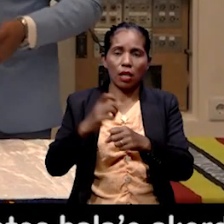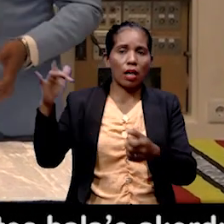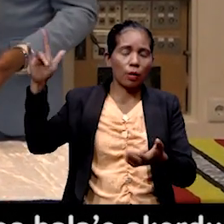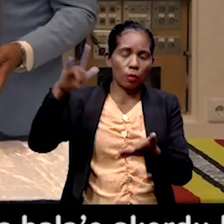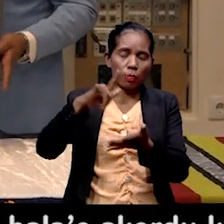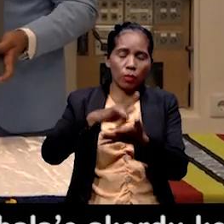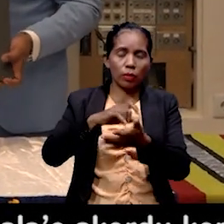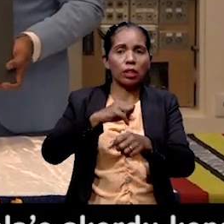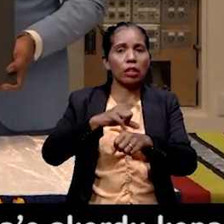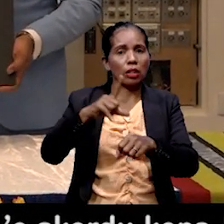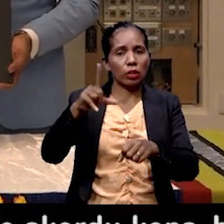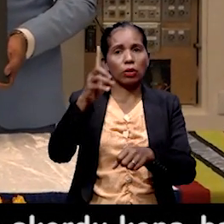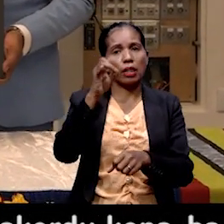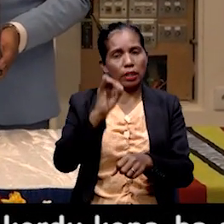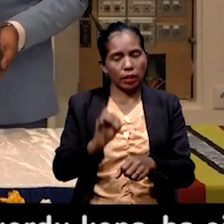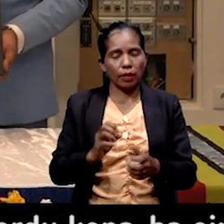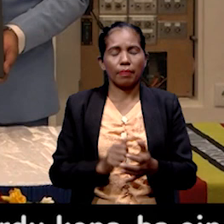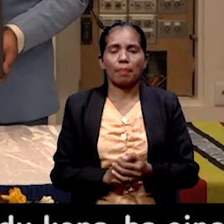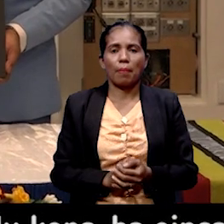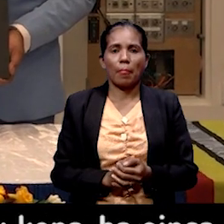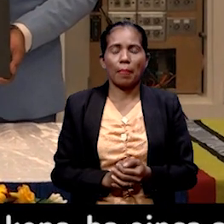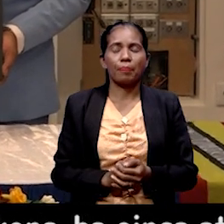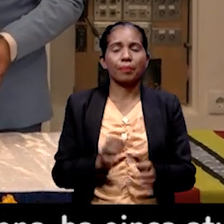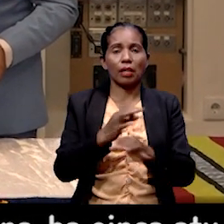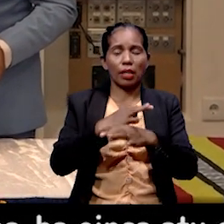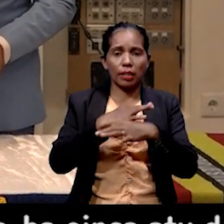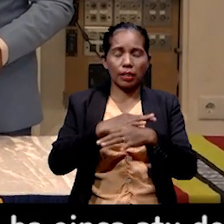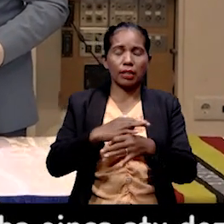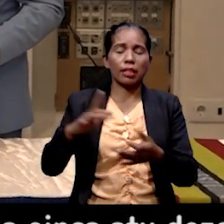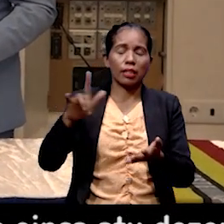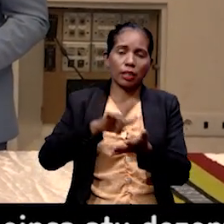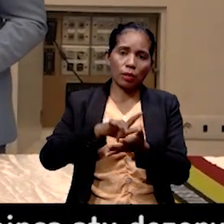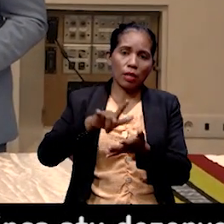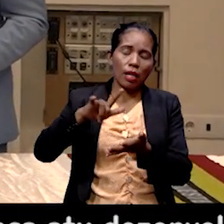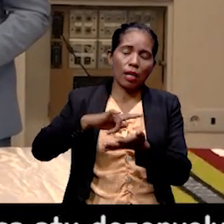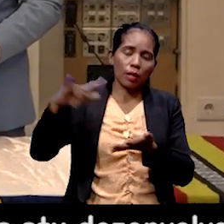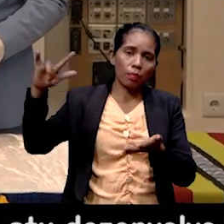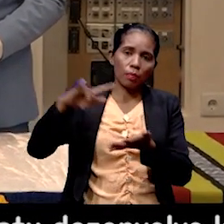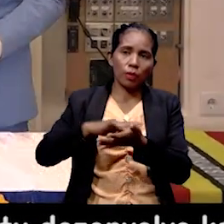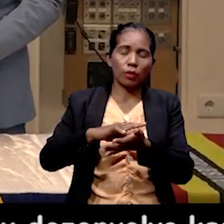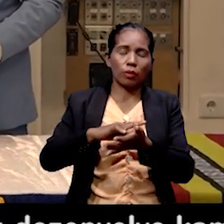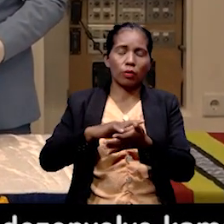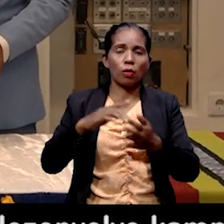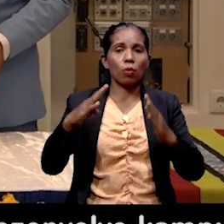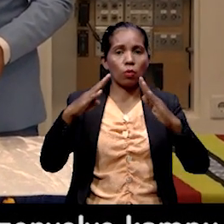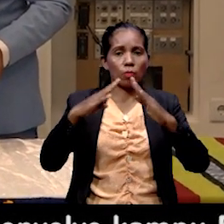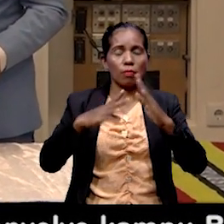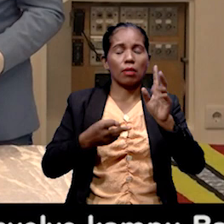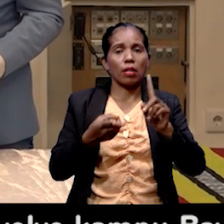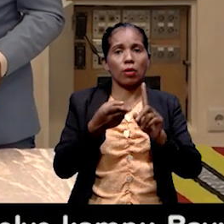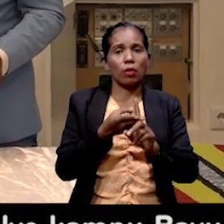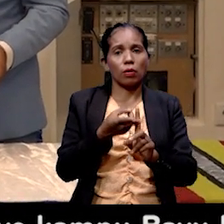Nikolao Lobato Dili. Construção terminal Aeroportu Internacional Nikolao Lobato Dili, o andar rua Neberronia Medida, metro